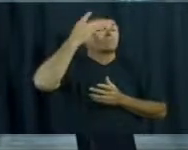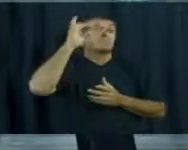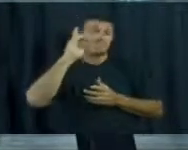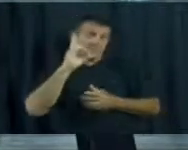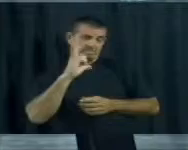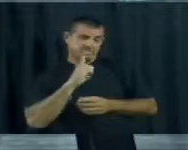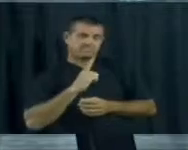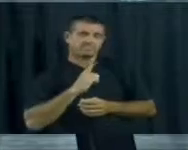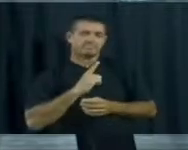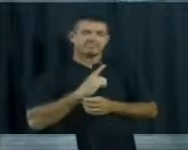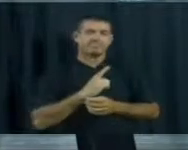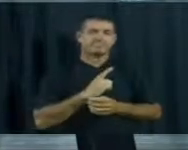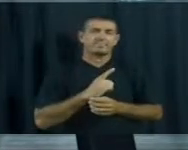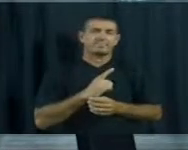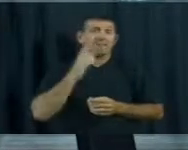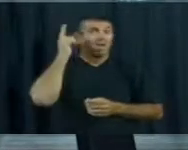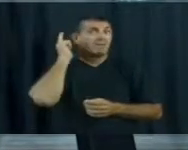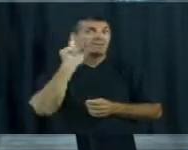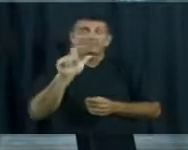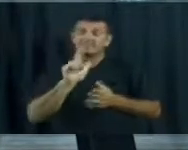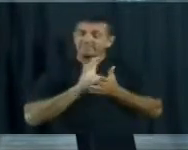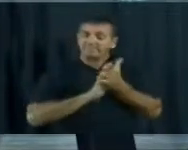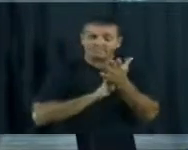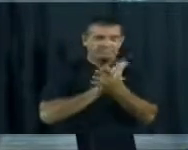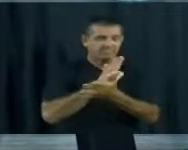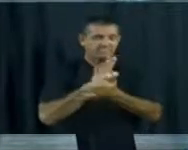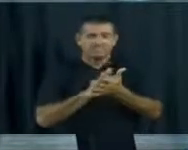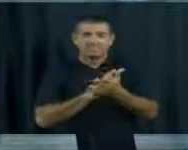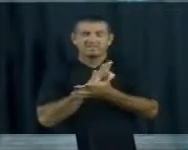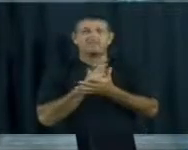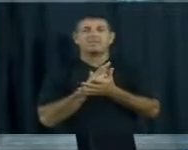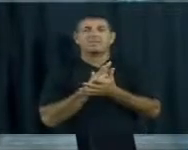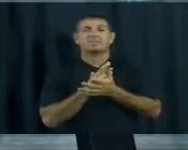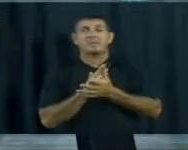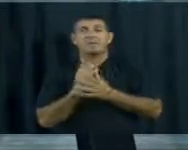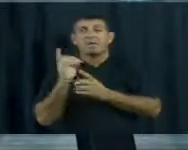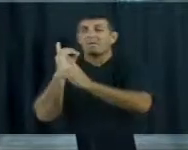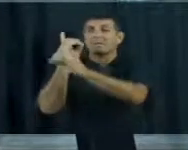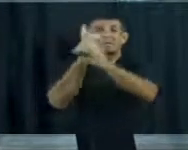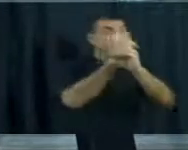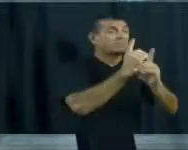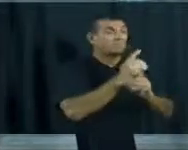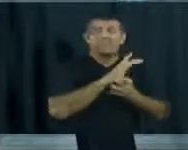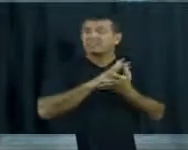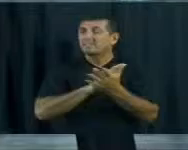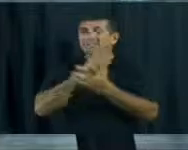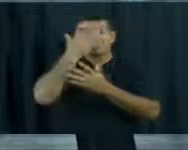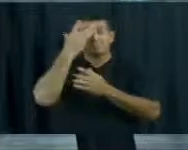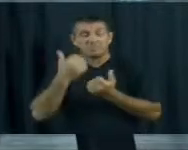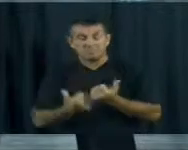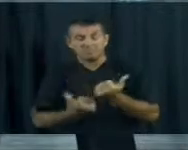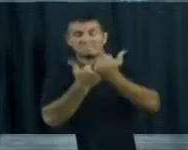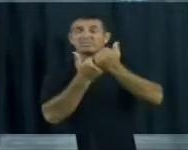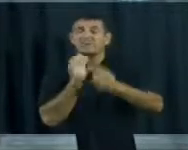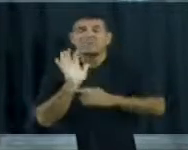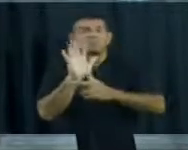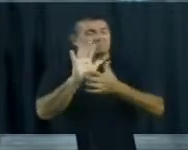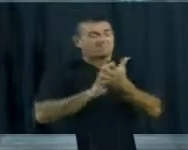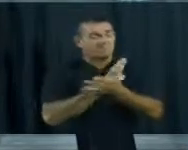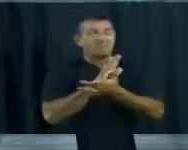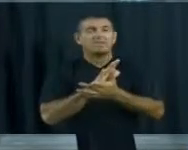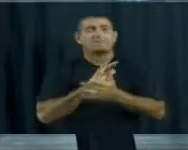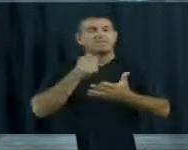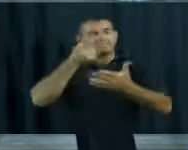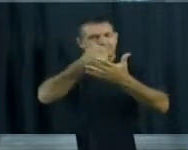que eles não conseguem ter, né, o devido atendimento, não conseguem ter isso que o senhor tem falado, essa luta que o